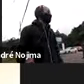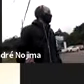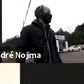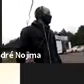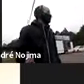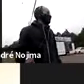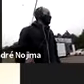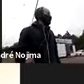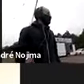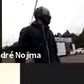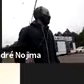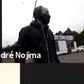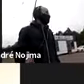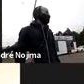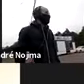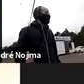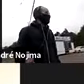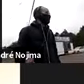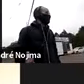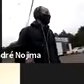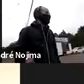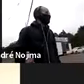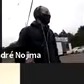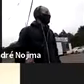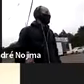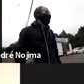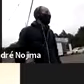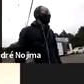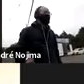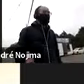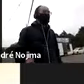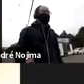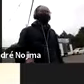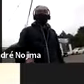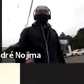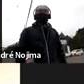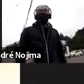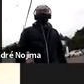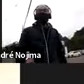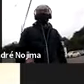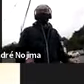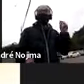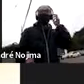está lá no chão de fábrica, ele não quer que fique enfeitando com florzinha, com...